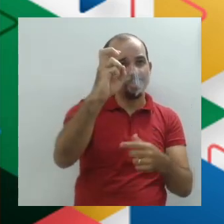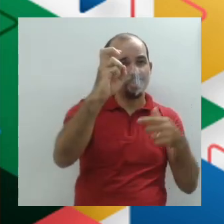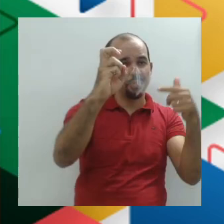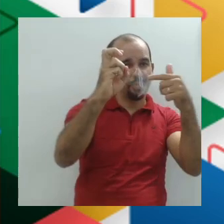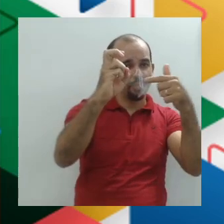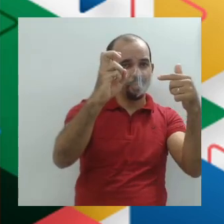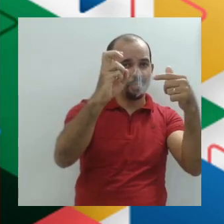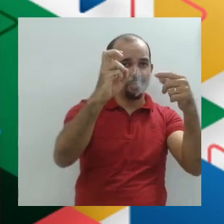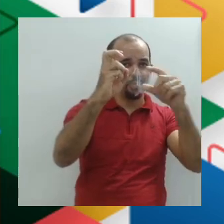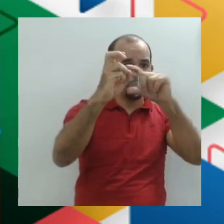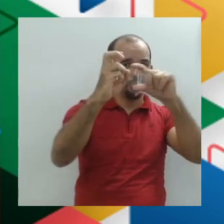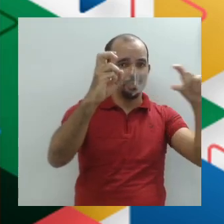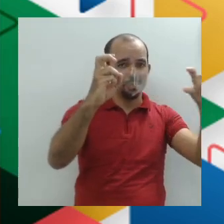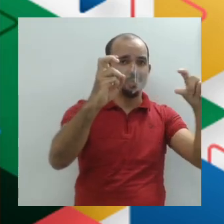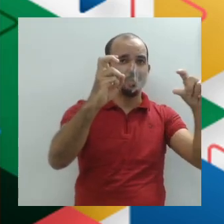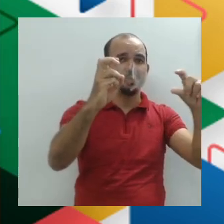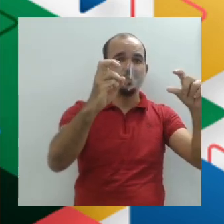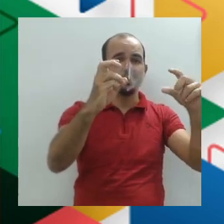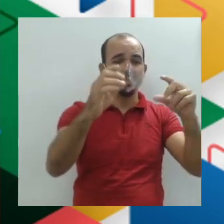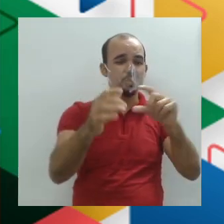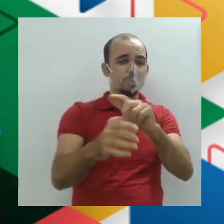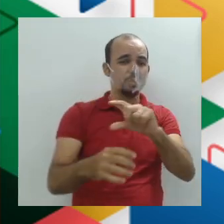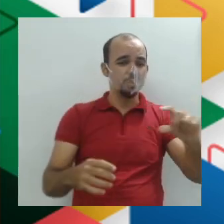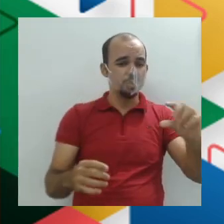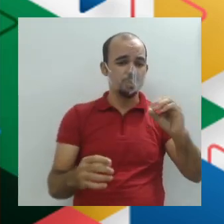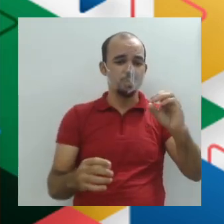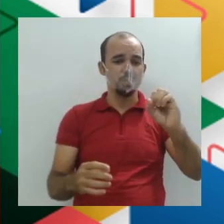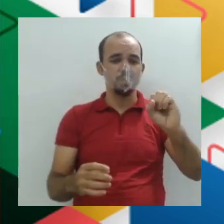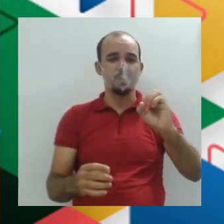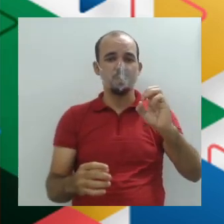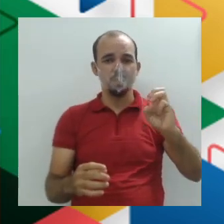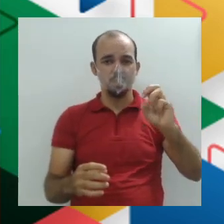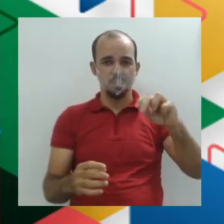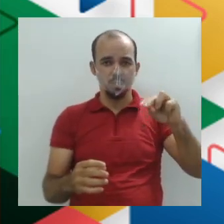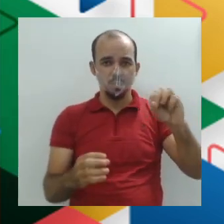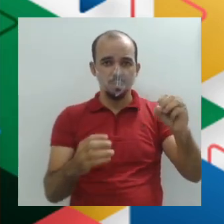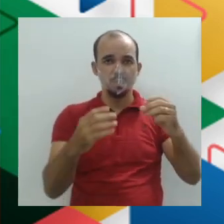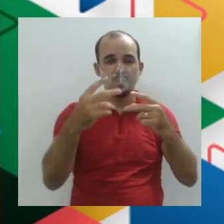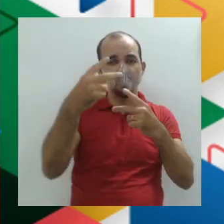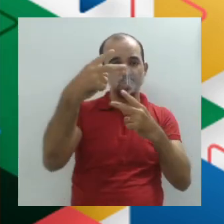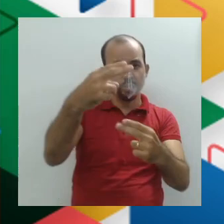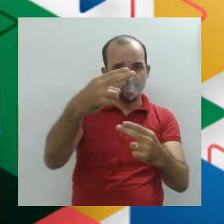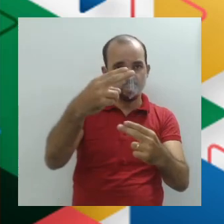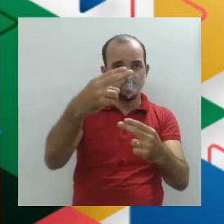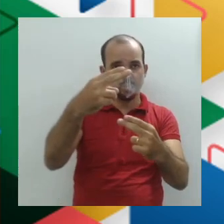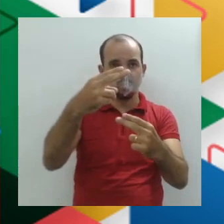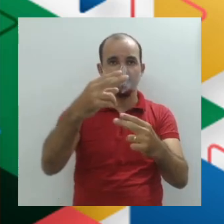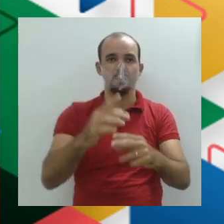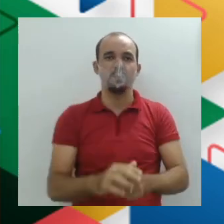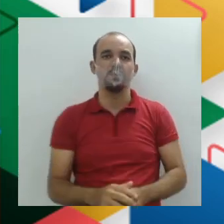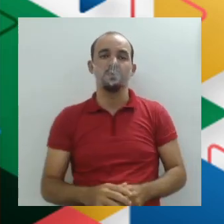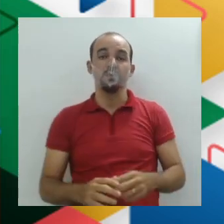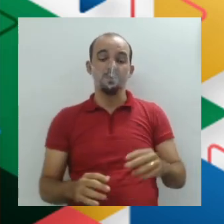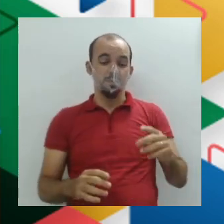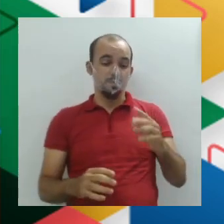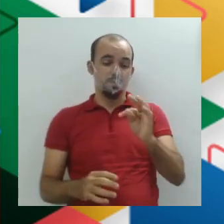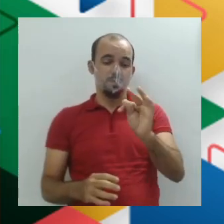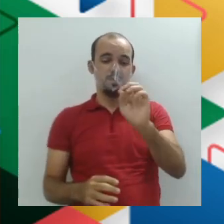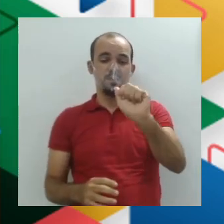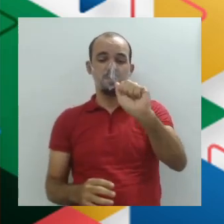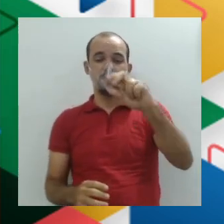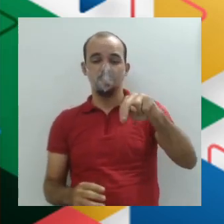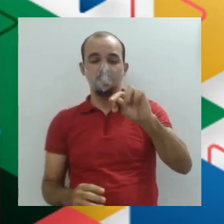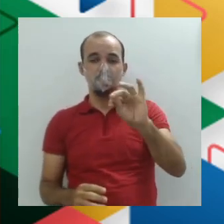todos iguais a raiz de 2 sobre 2, beleza? E aqui eu tenho embaixo o valor da tangente de cada ângulo.